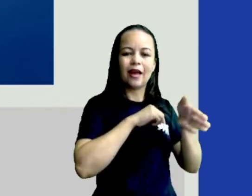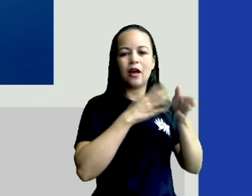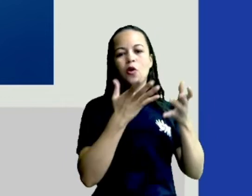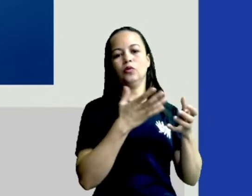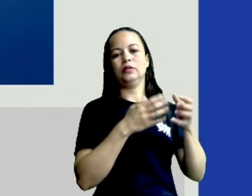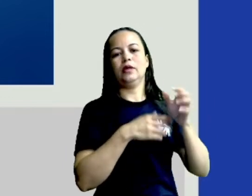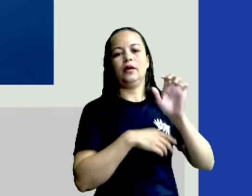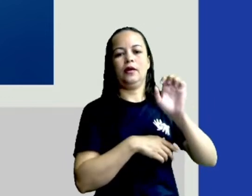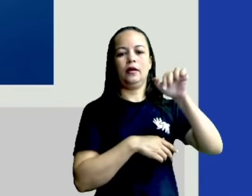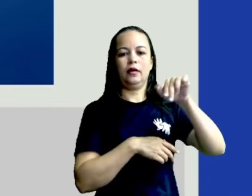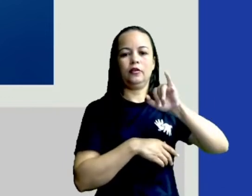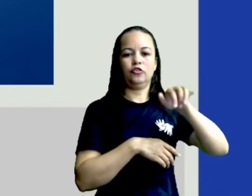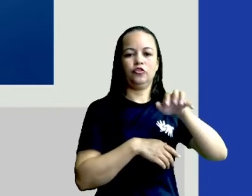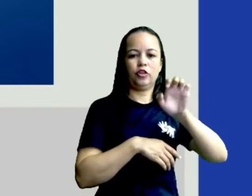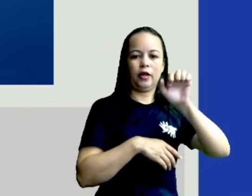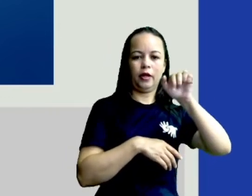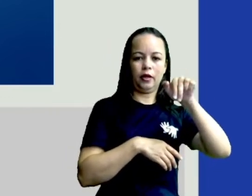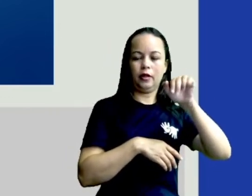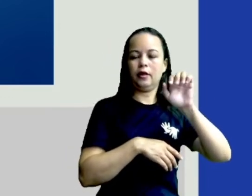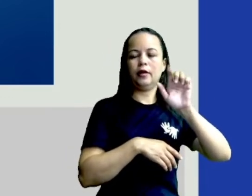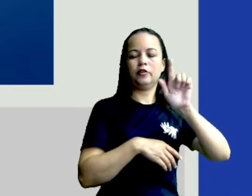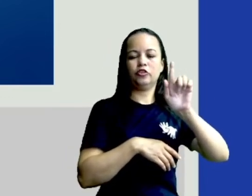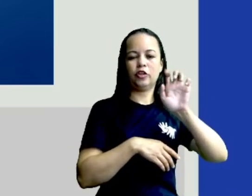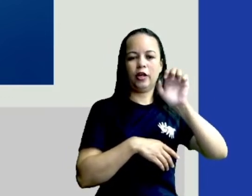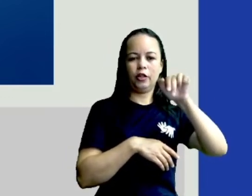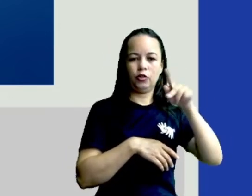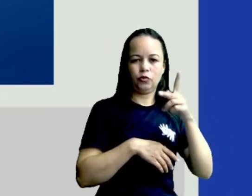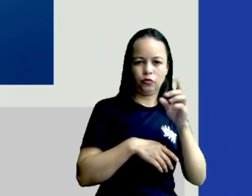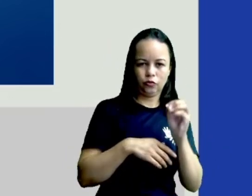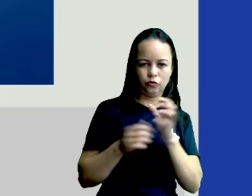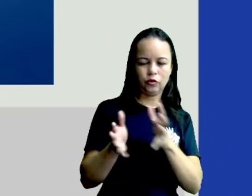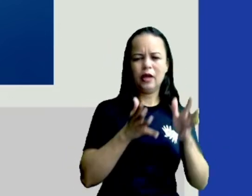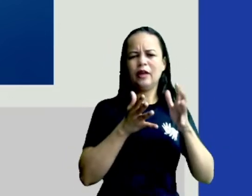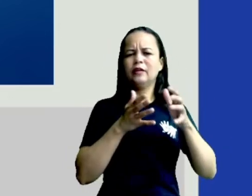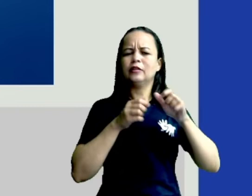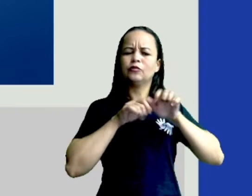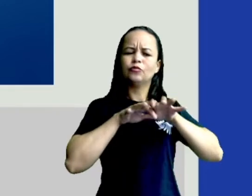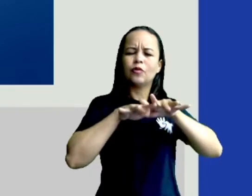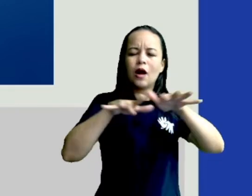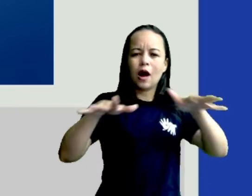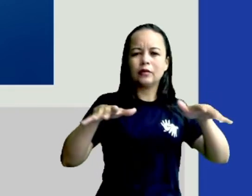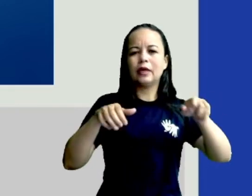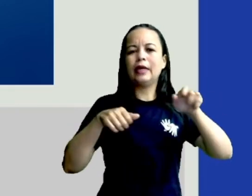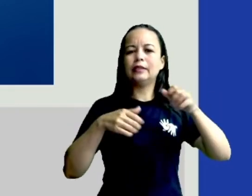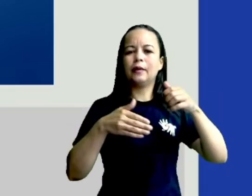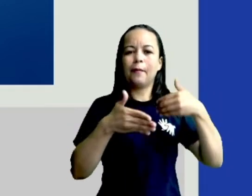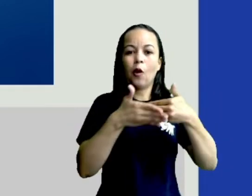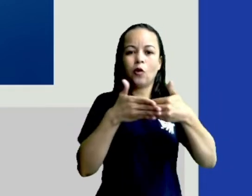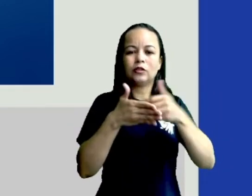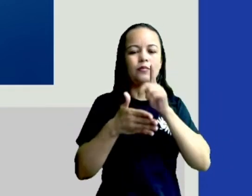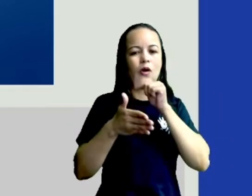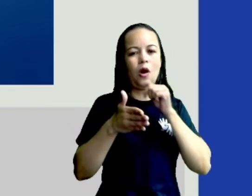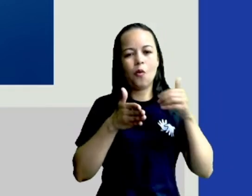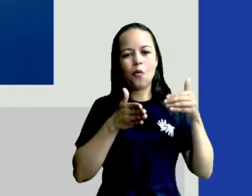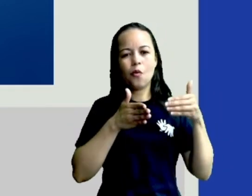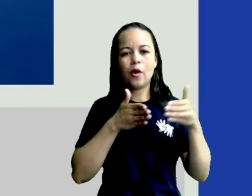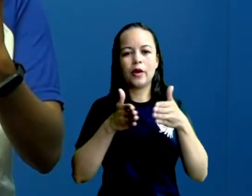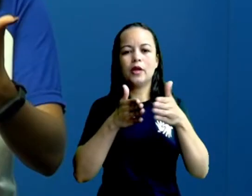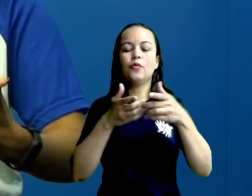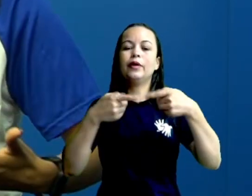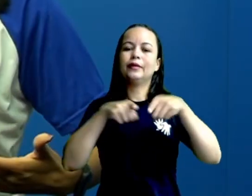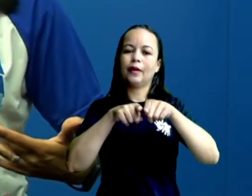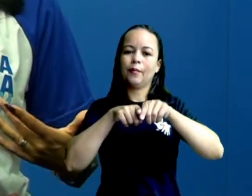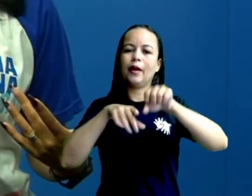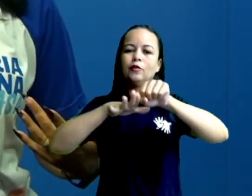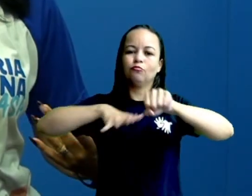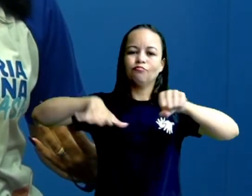tempo, eles foram abrindo diversas rotas entre o litoral e o sertão, porque depois foram